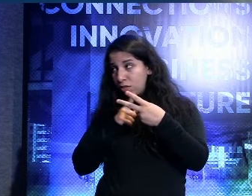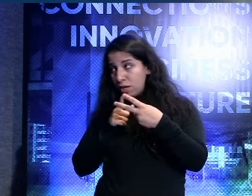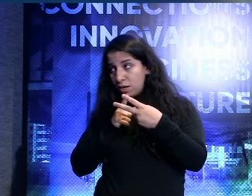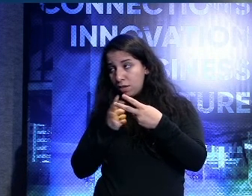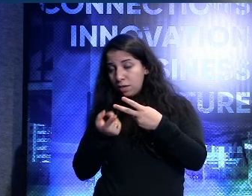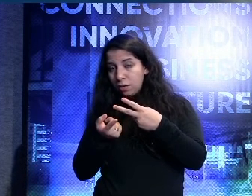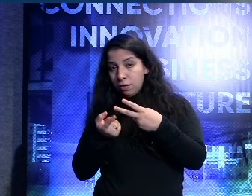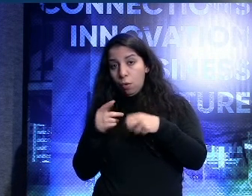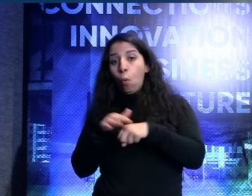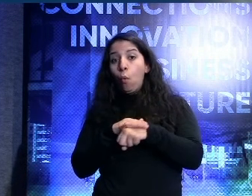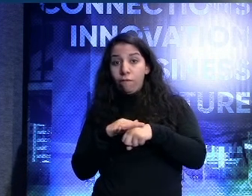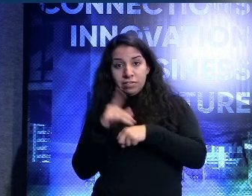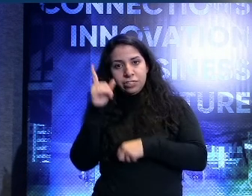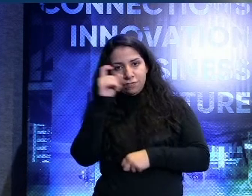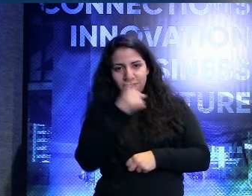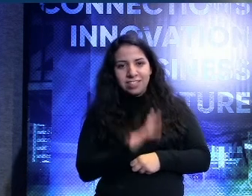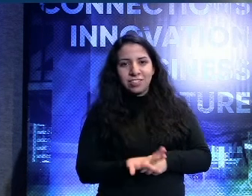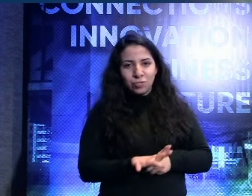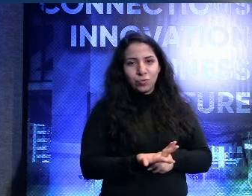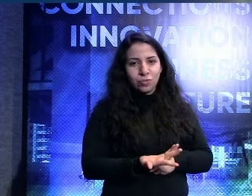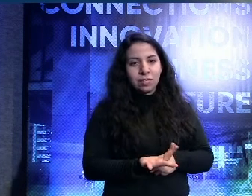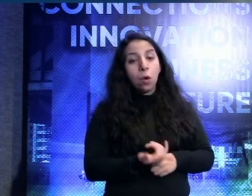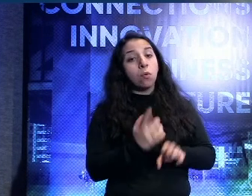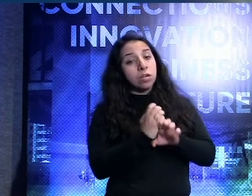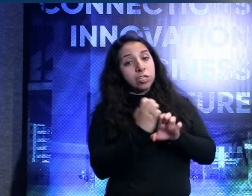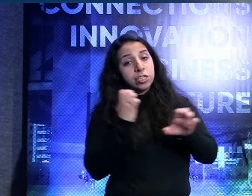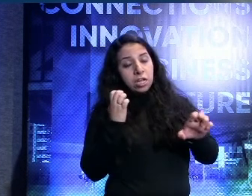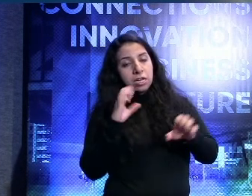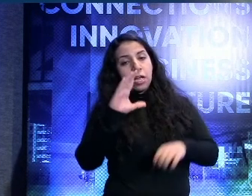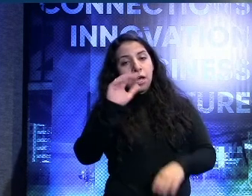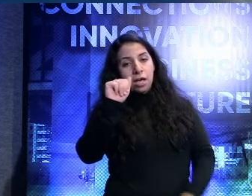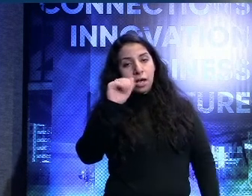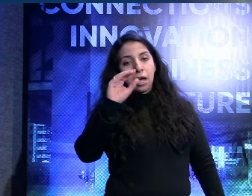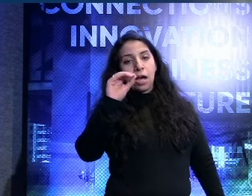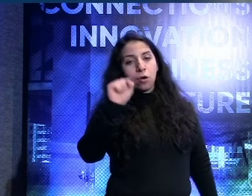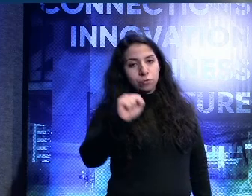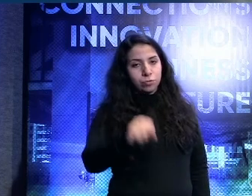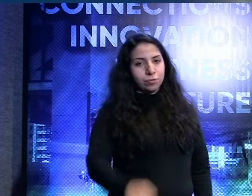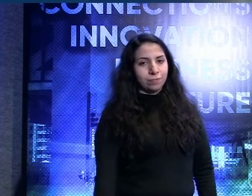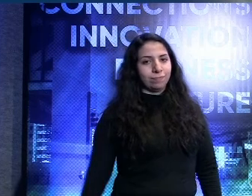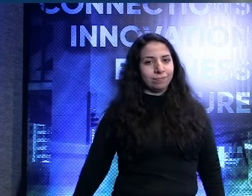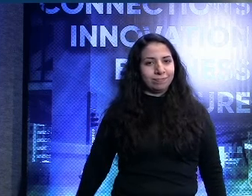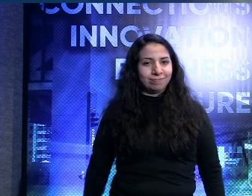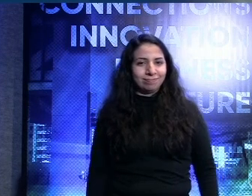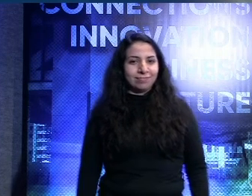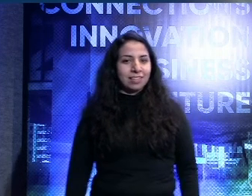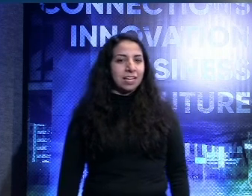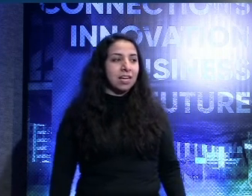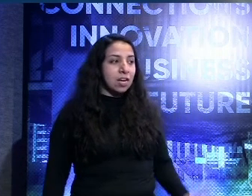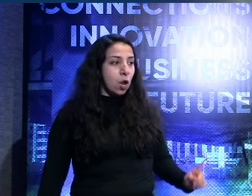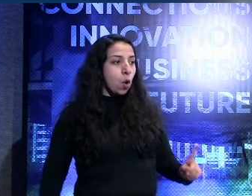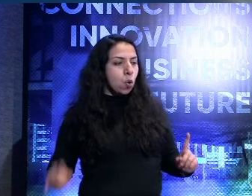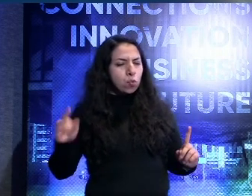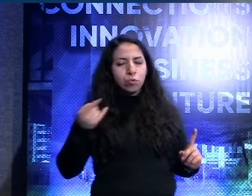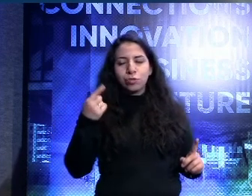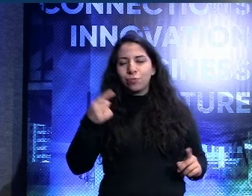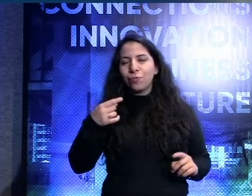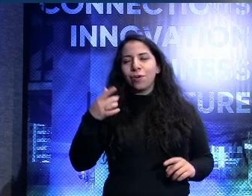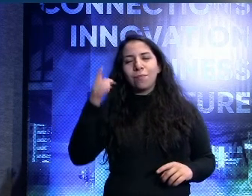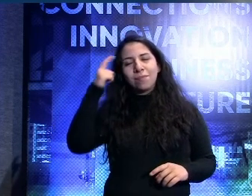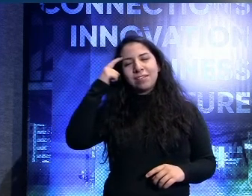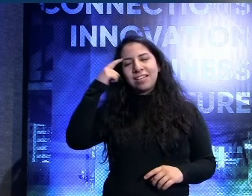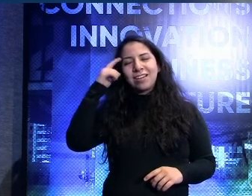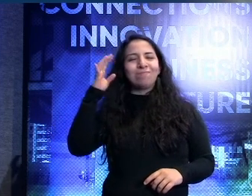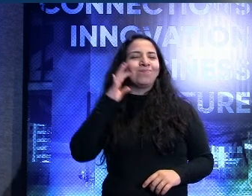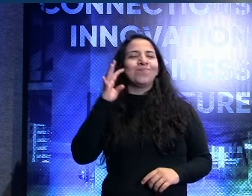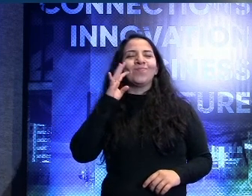difícil, não é? Então, engenharia do caos, tem muito a ver. Esse último eu acho ele muito divertido e eu chamo ele de